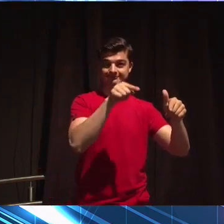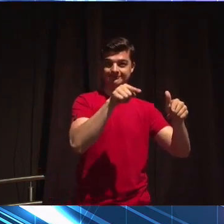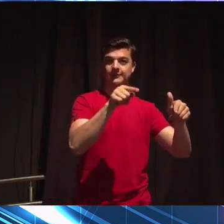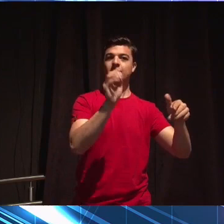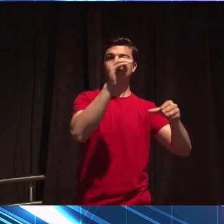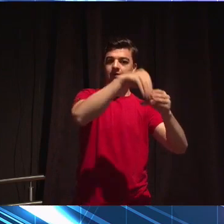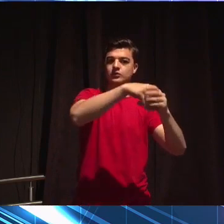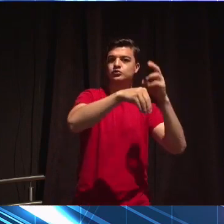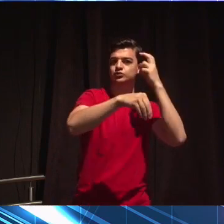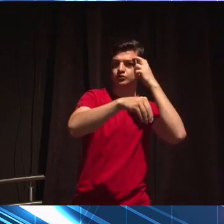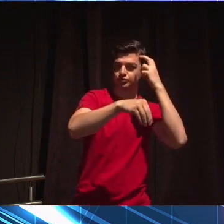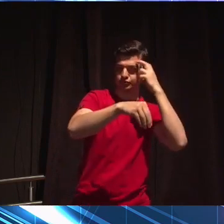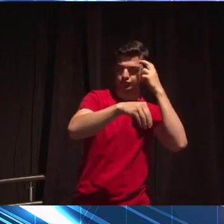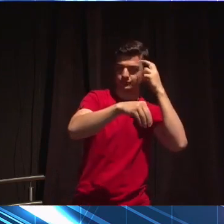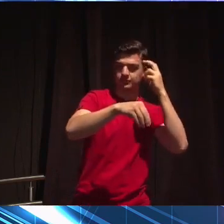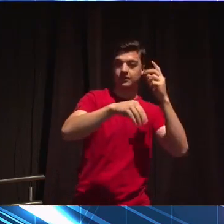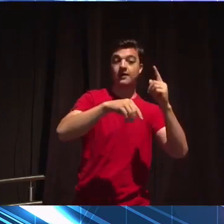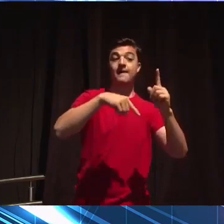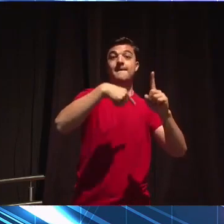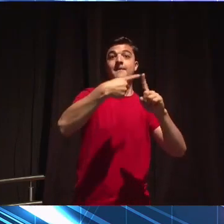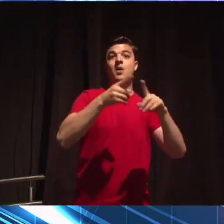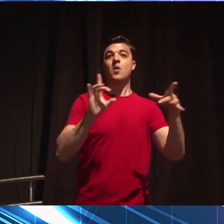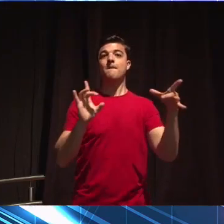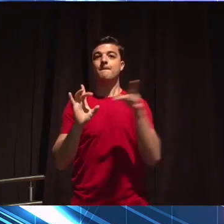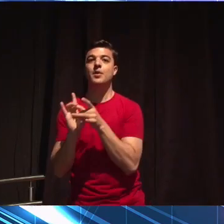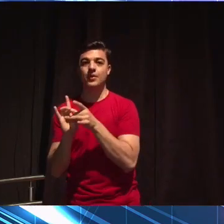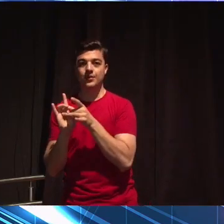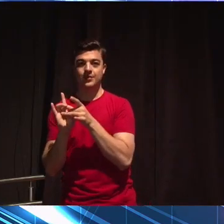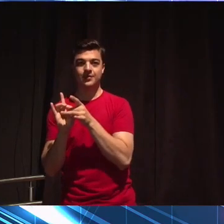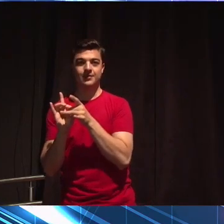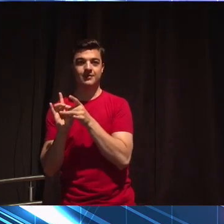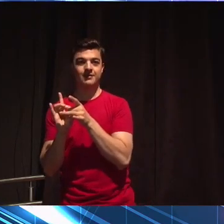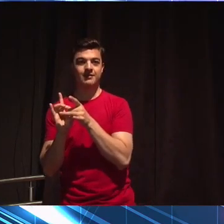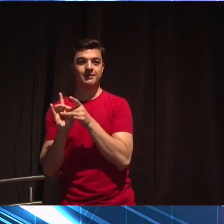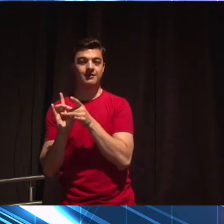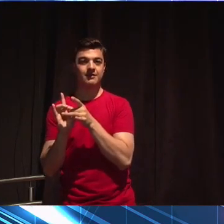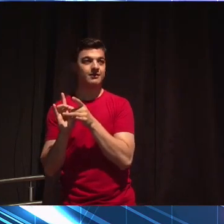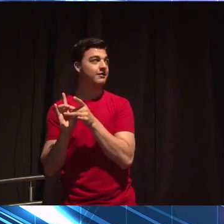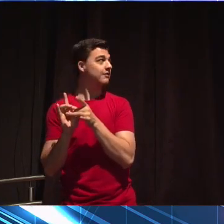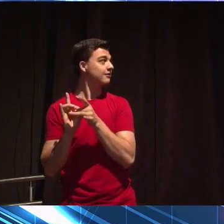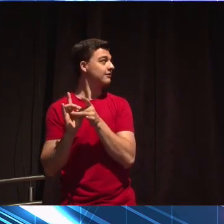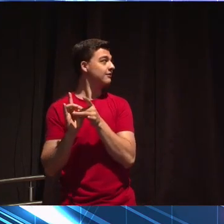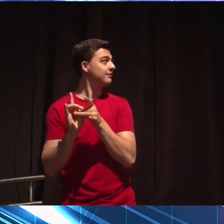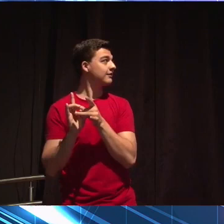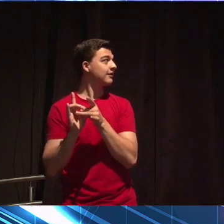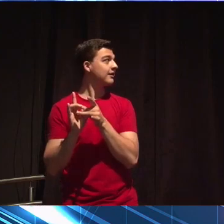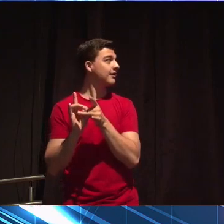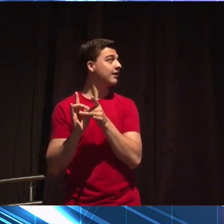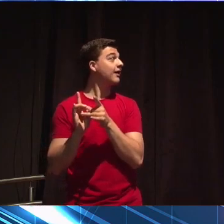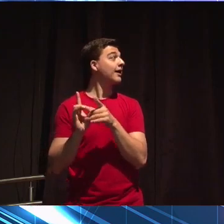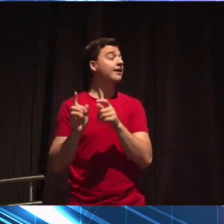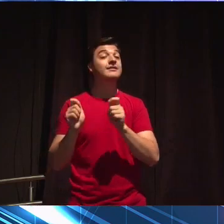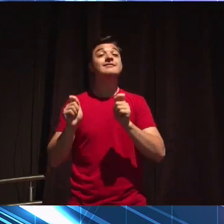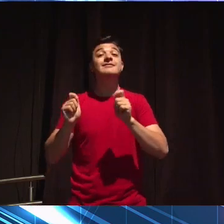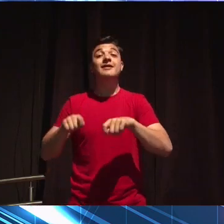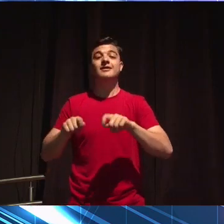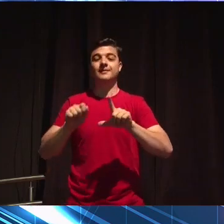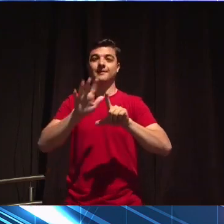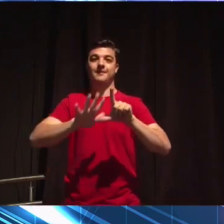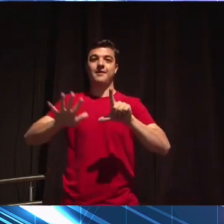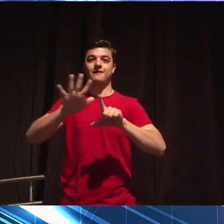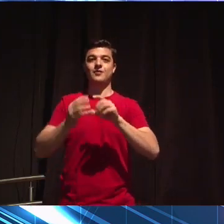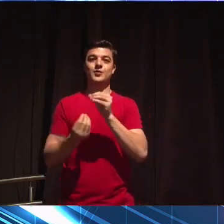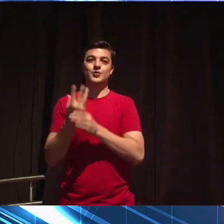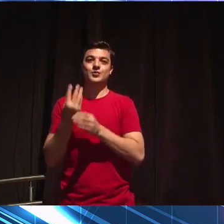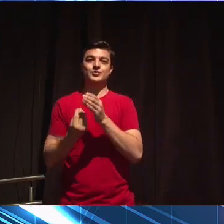conectado, você abre espaço para quê? Para a construção de plataformas. Hoje, quando você pega a